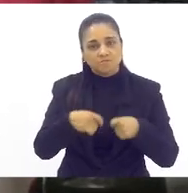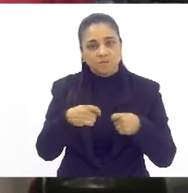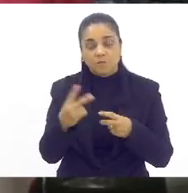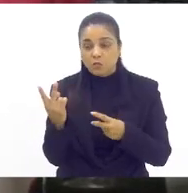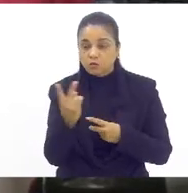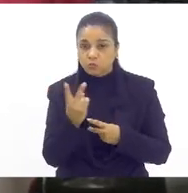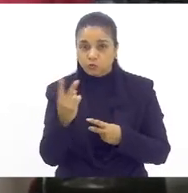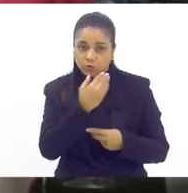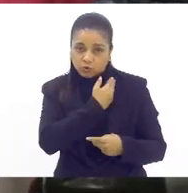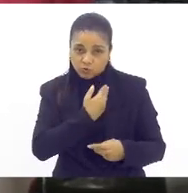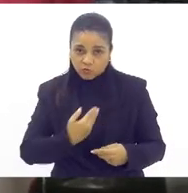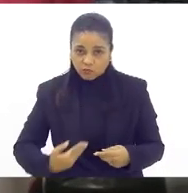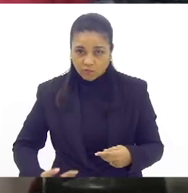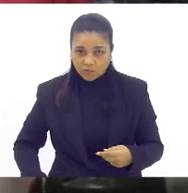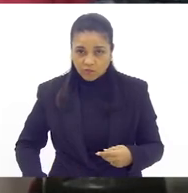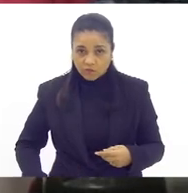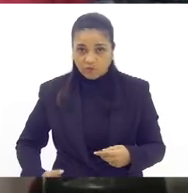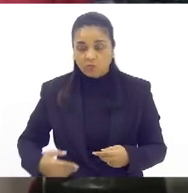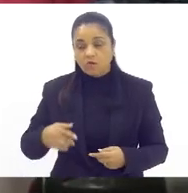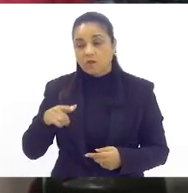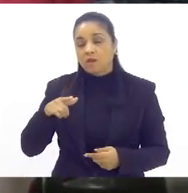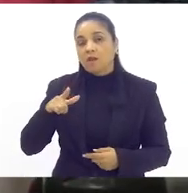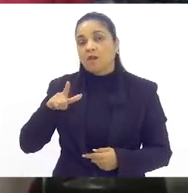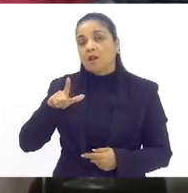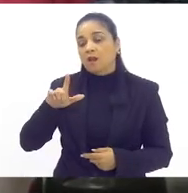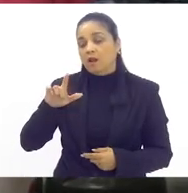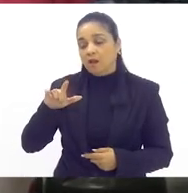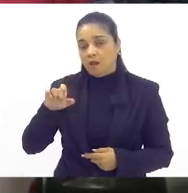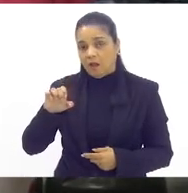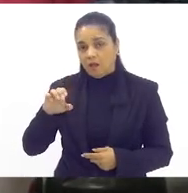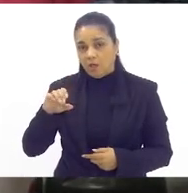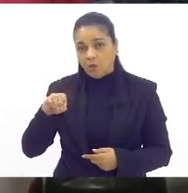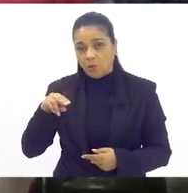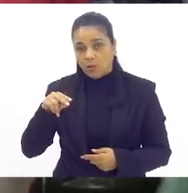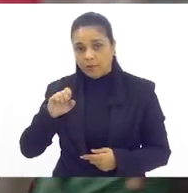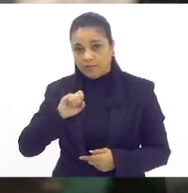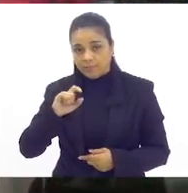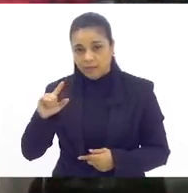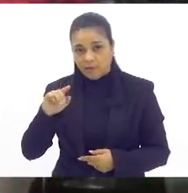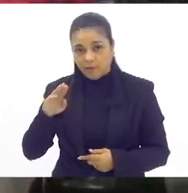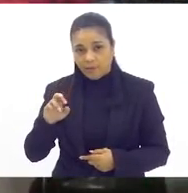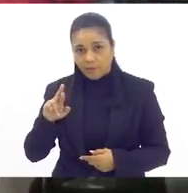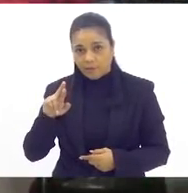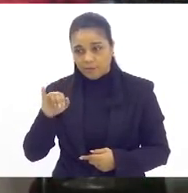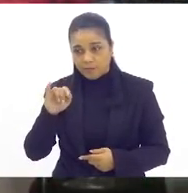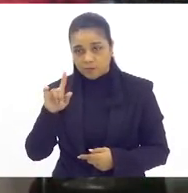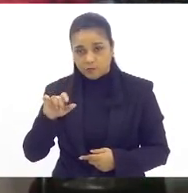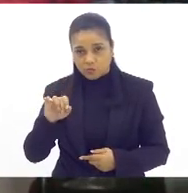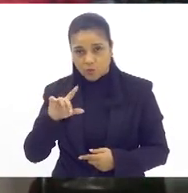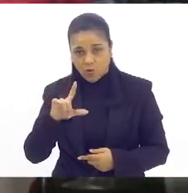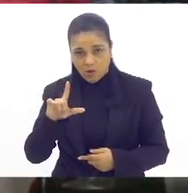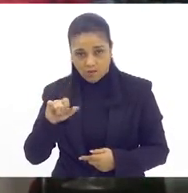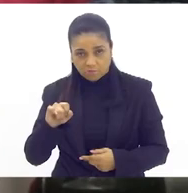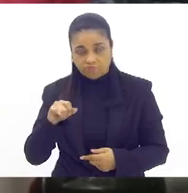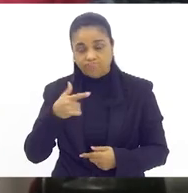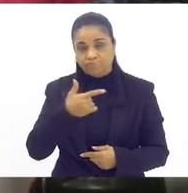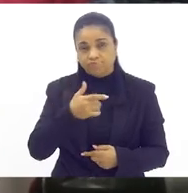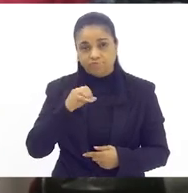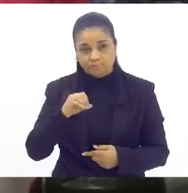pelos dois governos e Leonel de Moura Brizola né quando ele assumiu em 83 havia com a ceia ele passou de sinal já verba